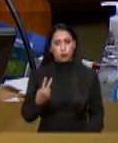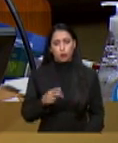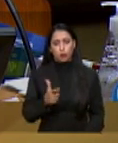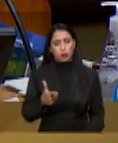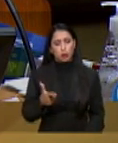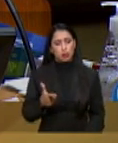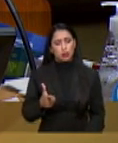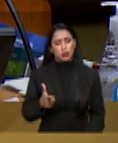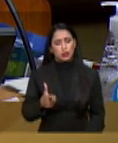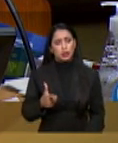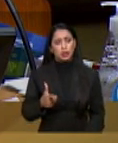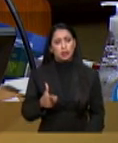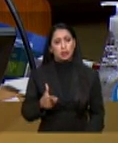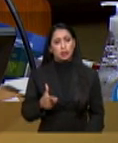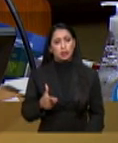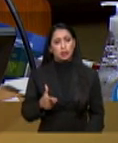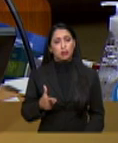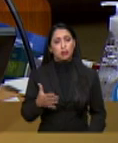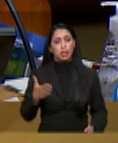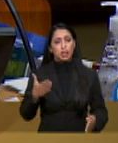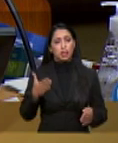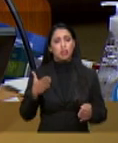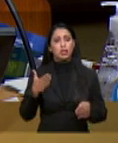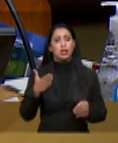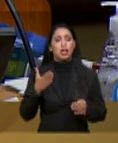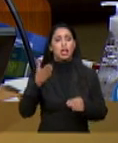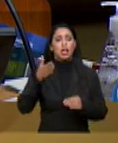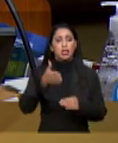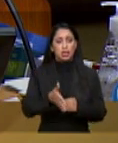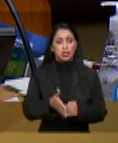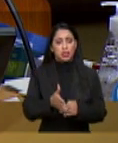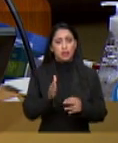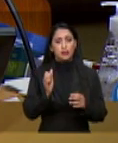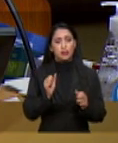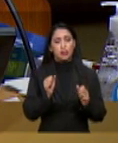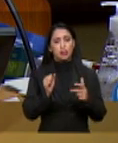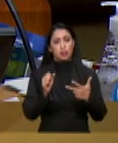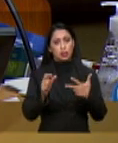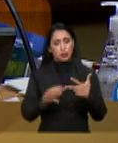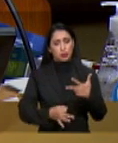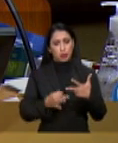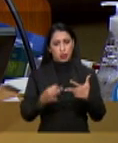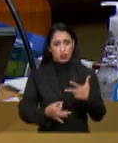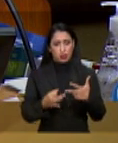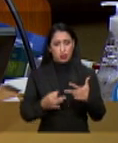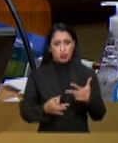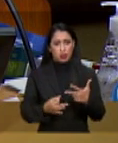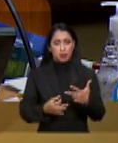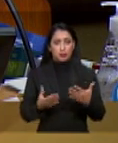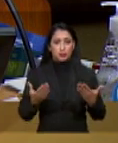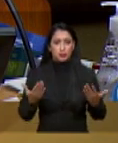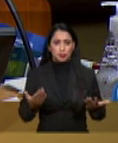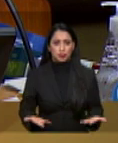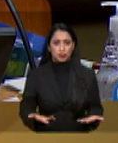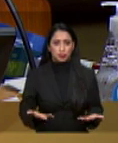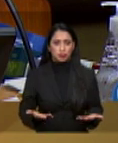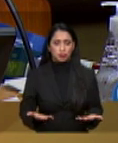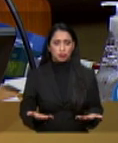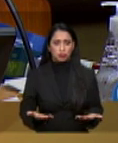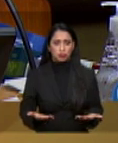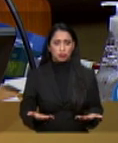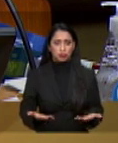dependem da interferência do poder judiciário, ou seja,